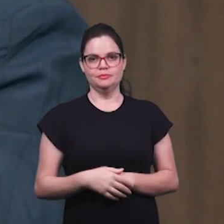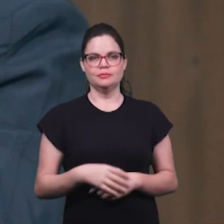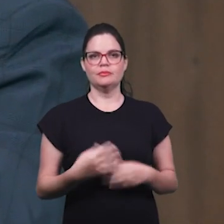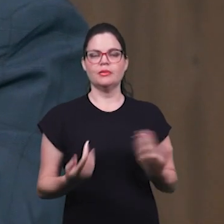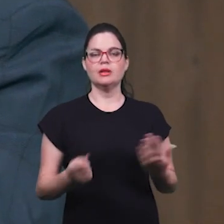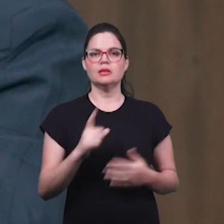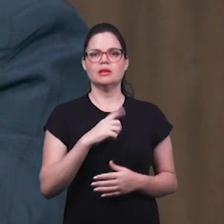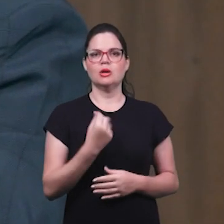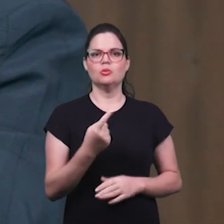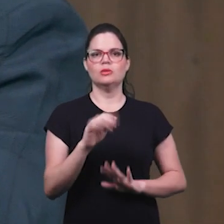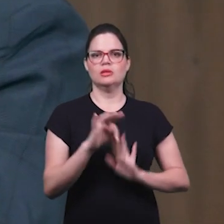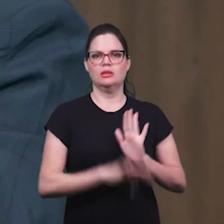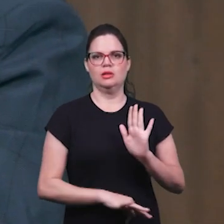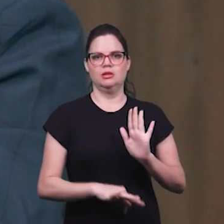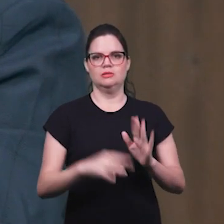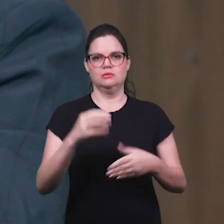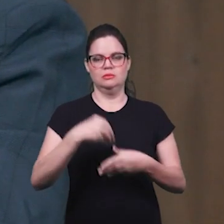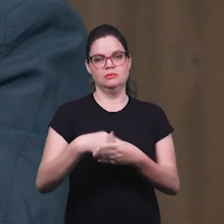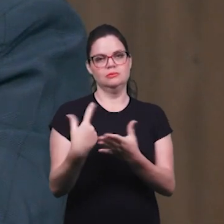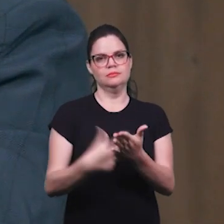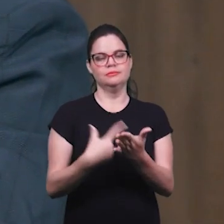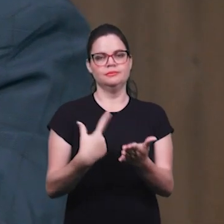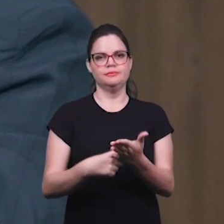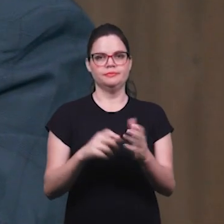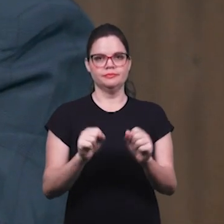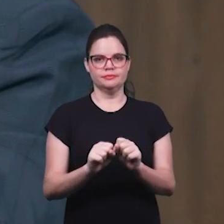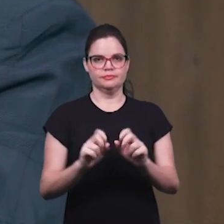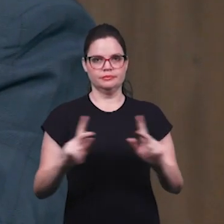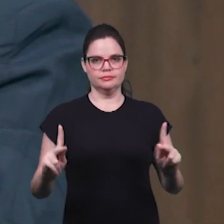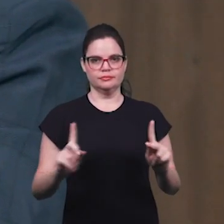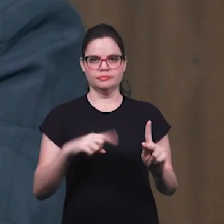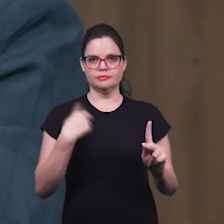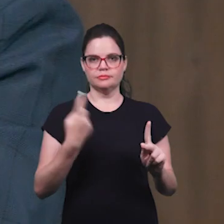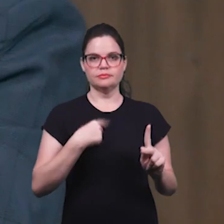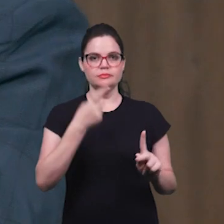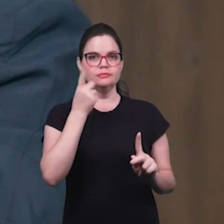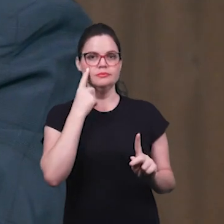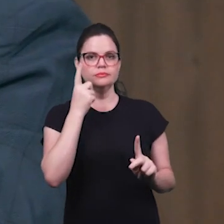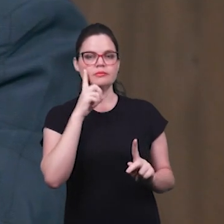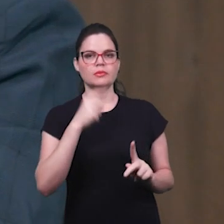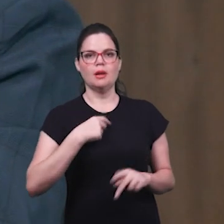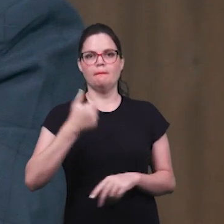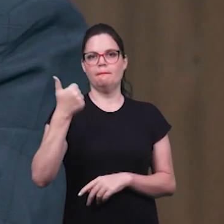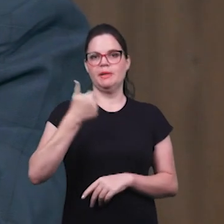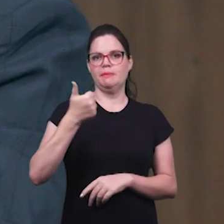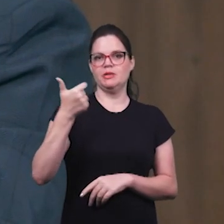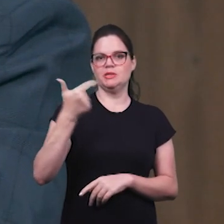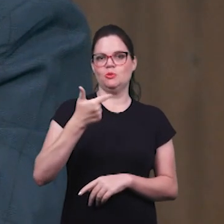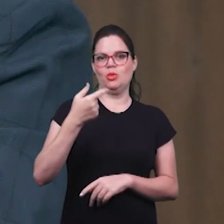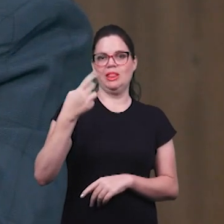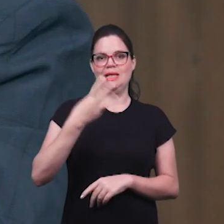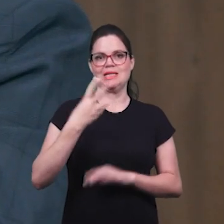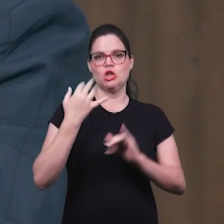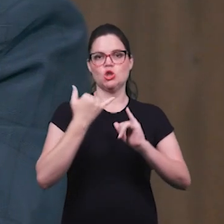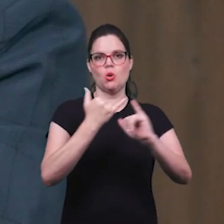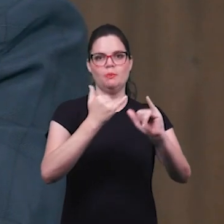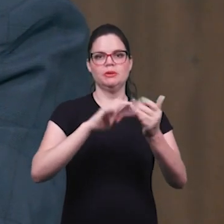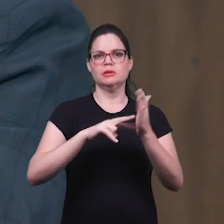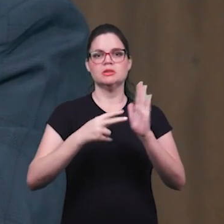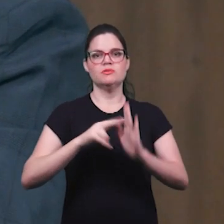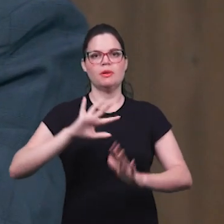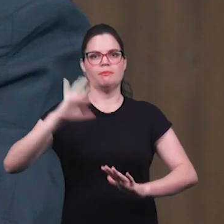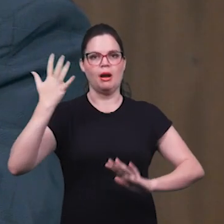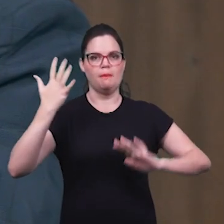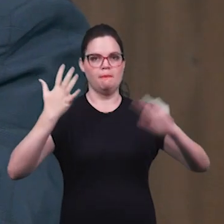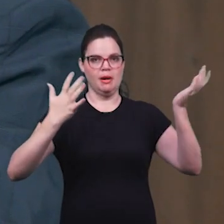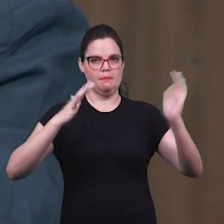sendo abordado no livro de Apocalipse. Então nós vamos ver os toques das trombetas, os juízos de Deus sendo estabelecidos sobre essa obra